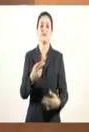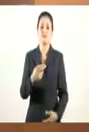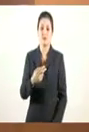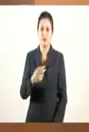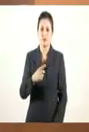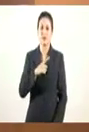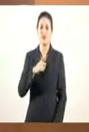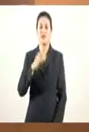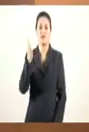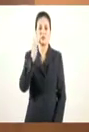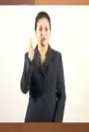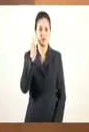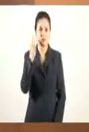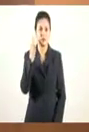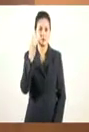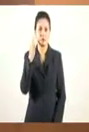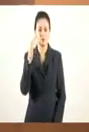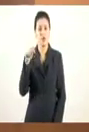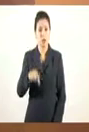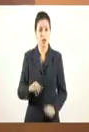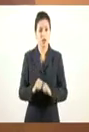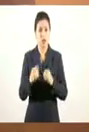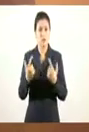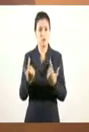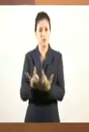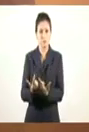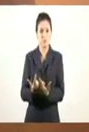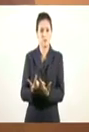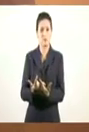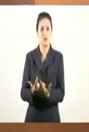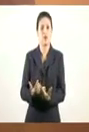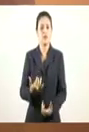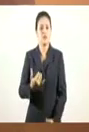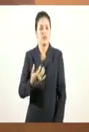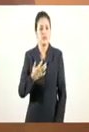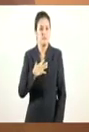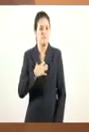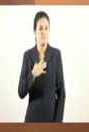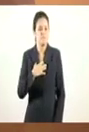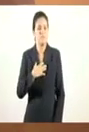dito e repito hoje, ela tem sido muito sensível a esse momento e esse